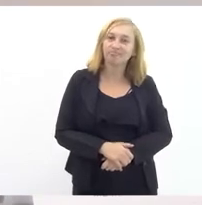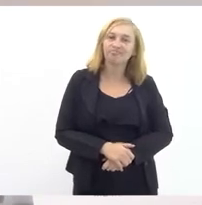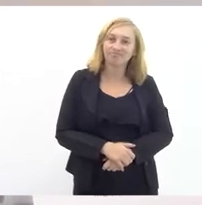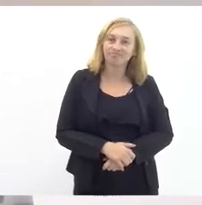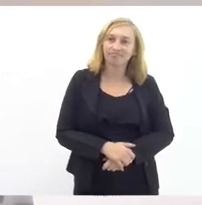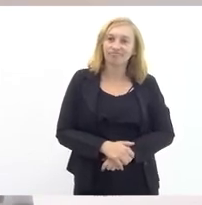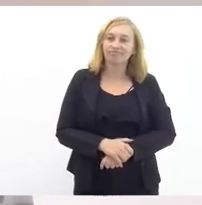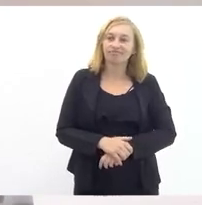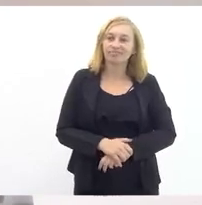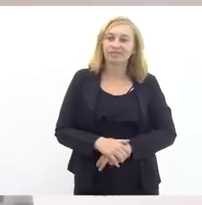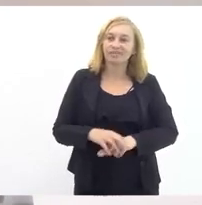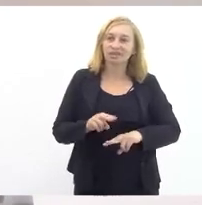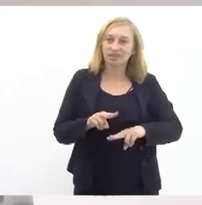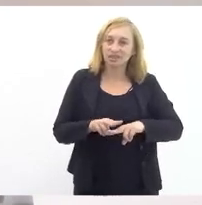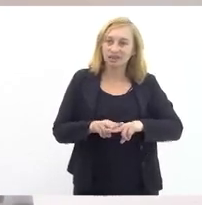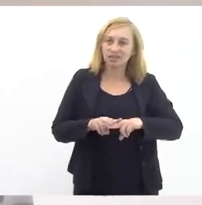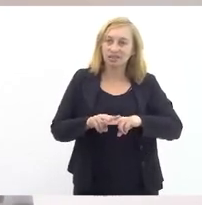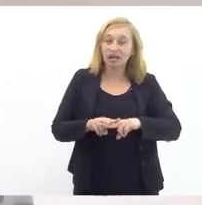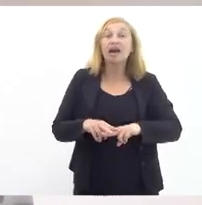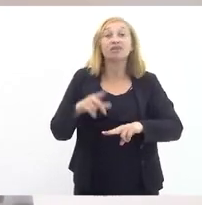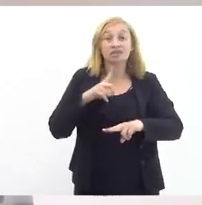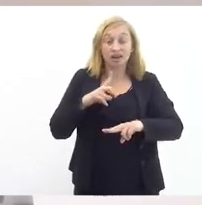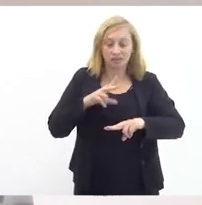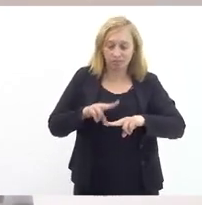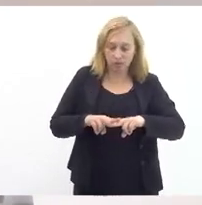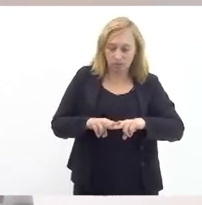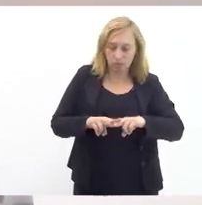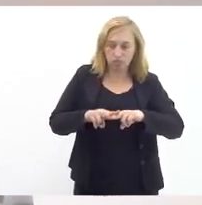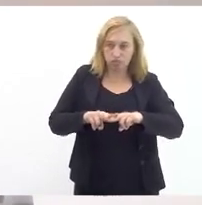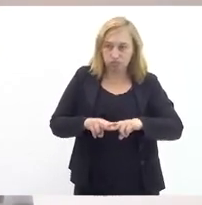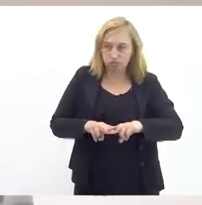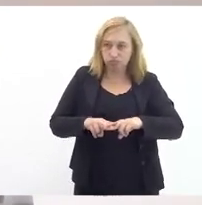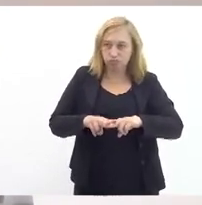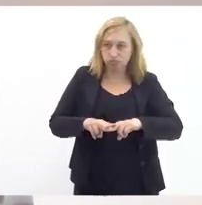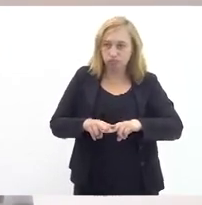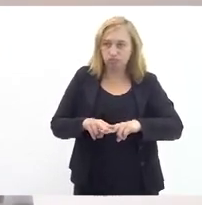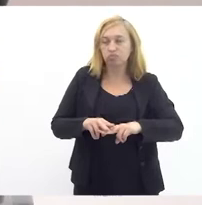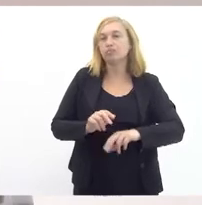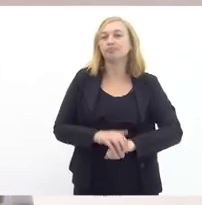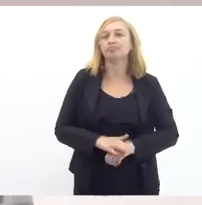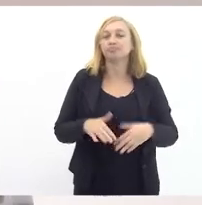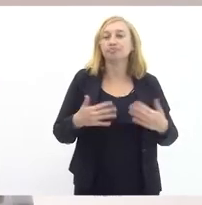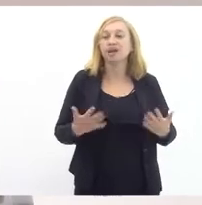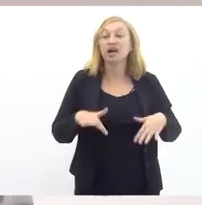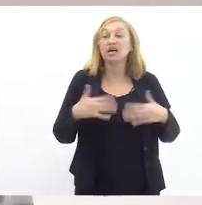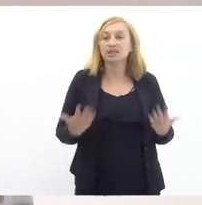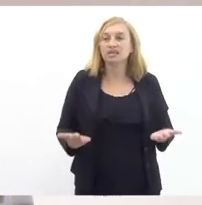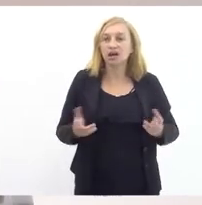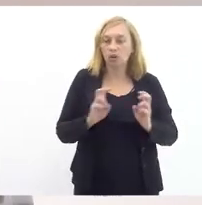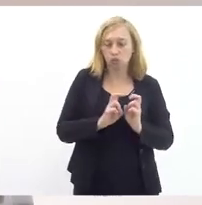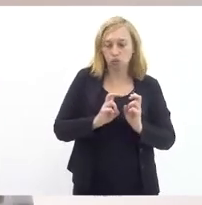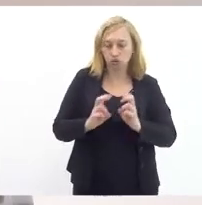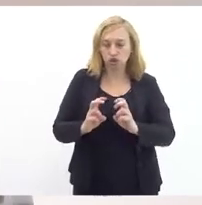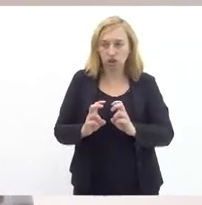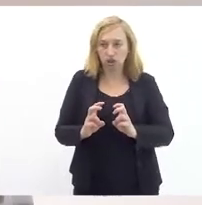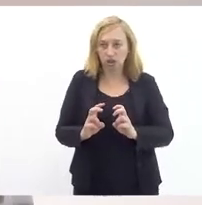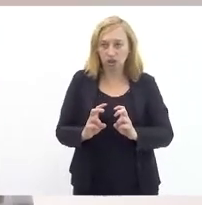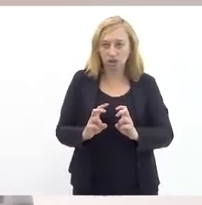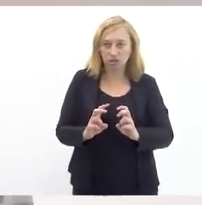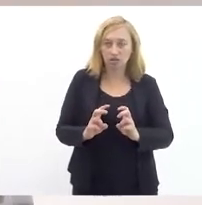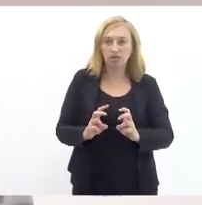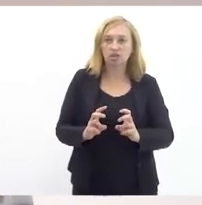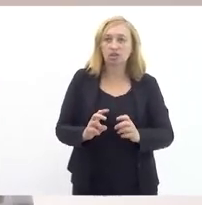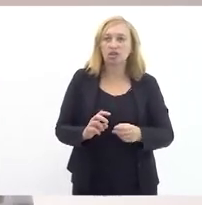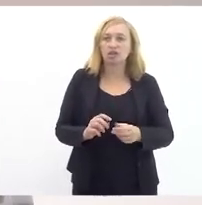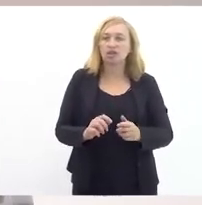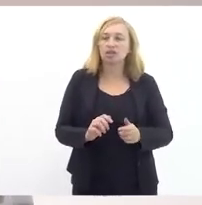e existe lastro para fazer o amortecimento. Né? Então, os trens estão funcionando, em grande parte,